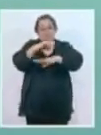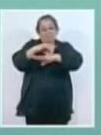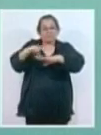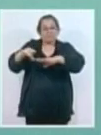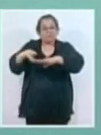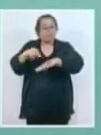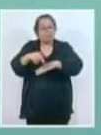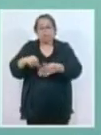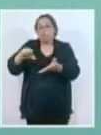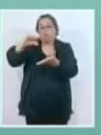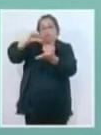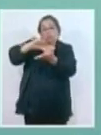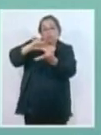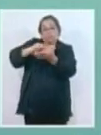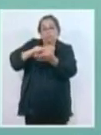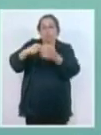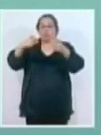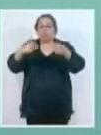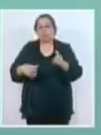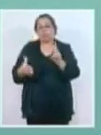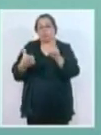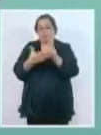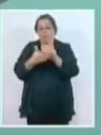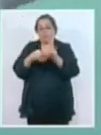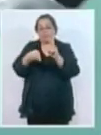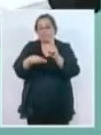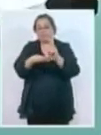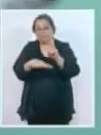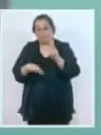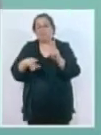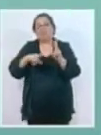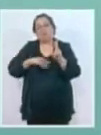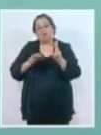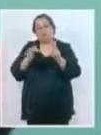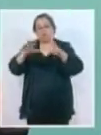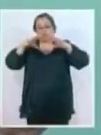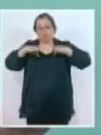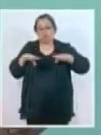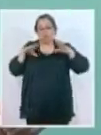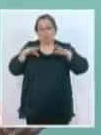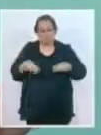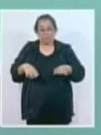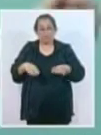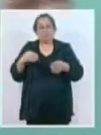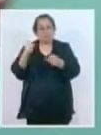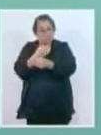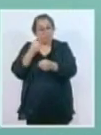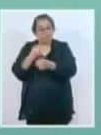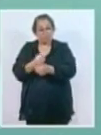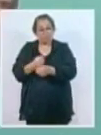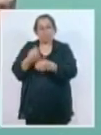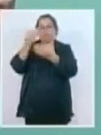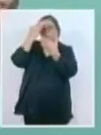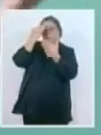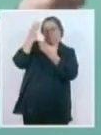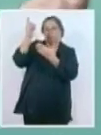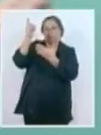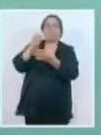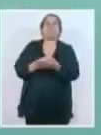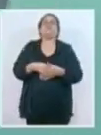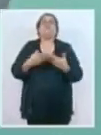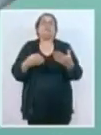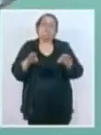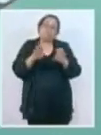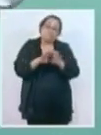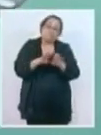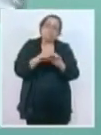No centro do bairro Guarani, naquela região onde teremos brevemente a praça também, com fé em Deus, né? Ali pode-se agora, além